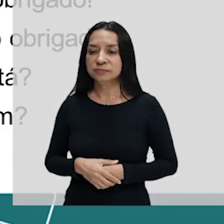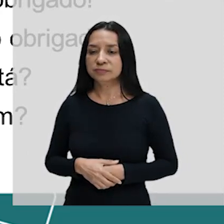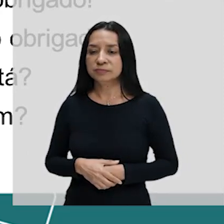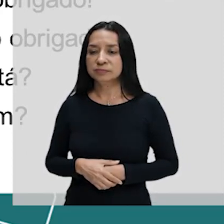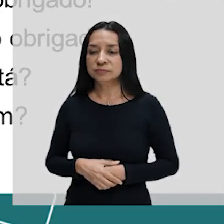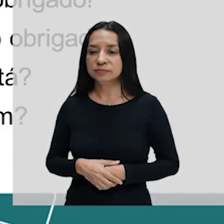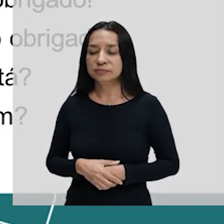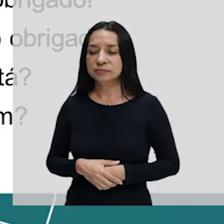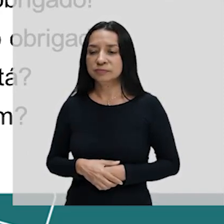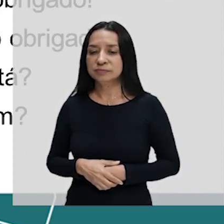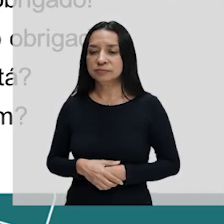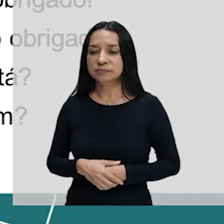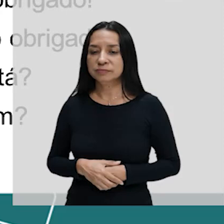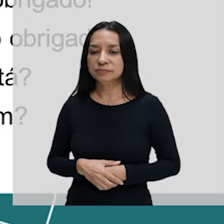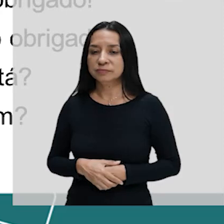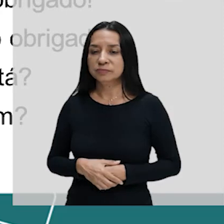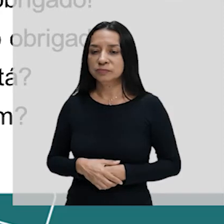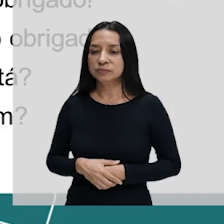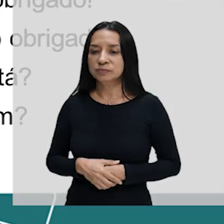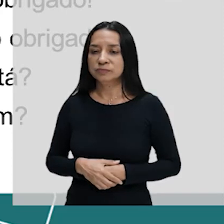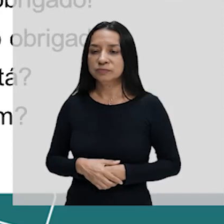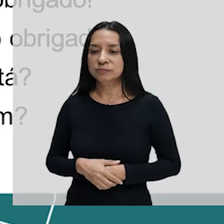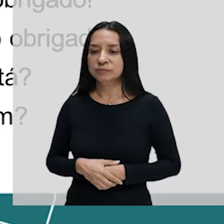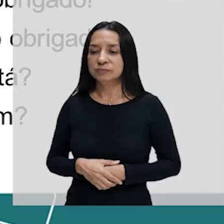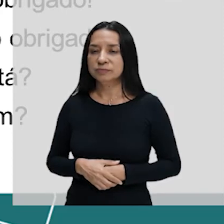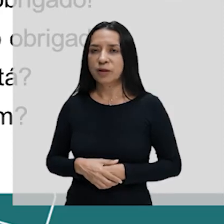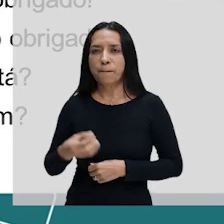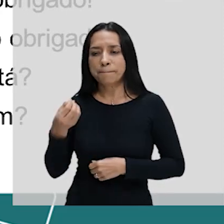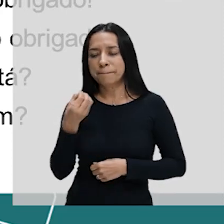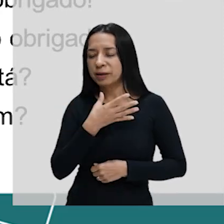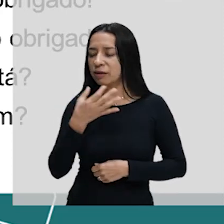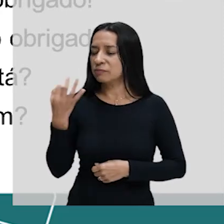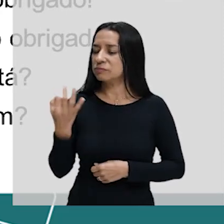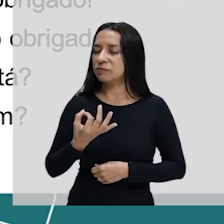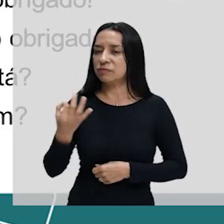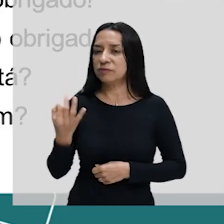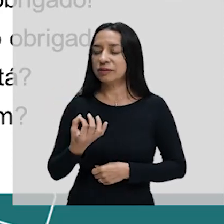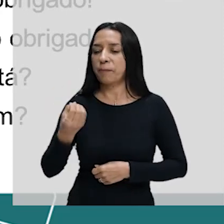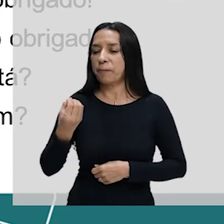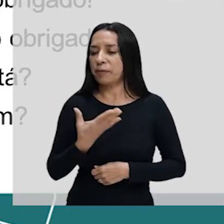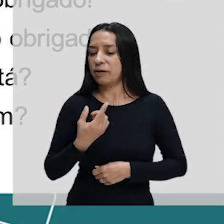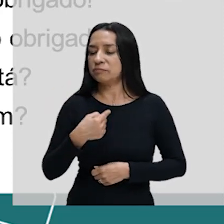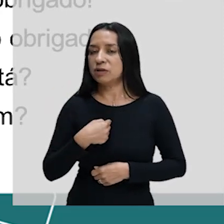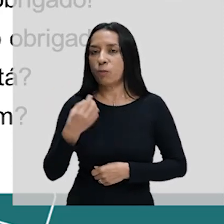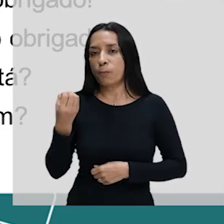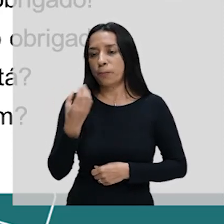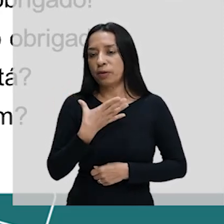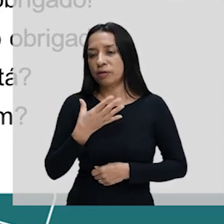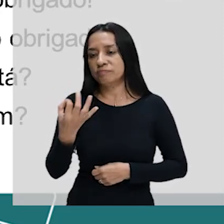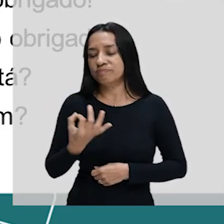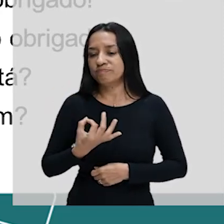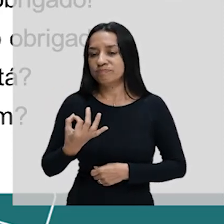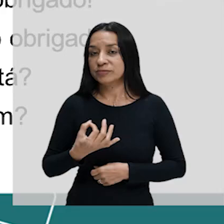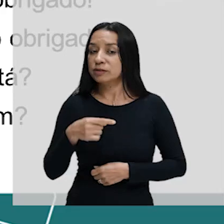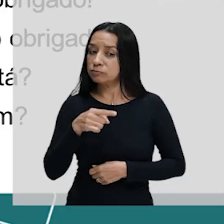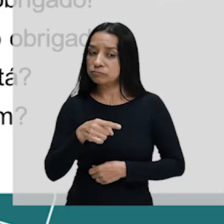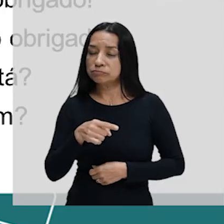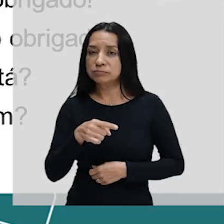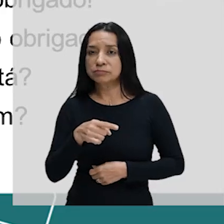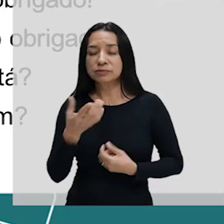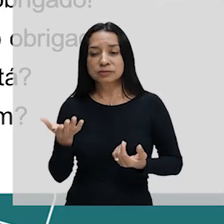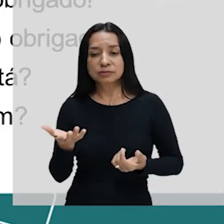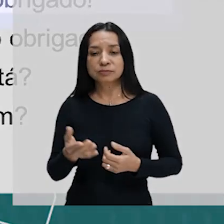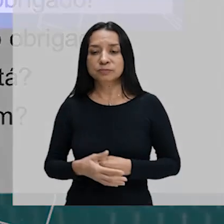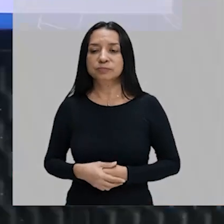Estupendamente. E usted? Né? Estupendamente bem. Estou muito bem. Né? E você? Todo bien.